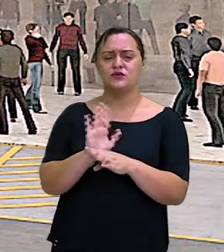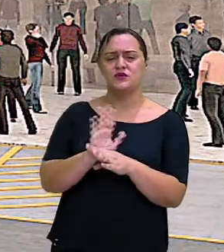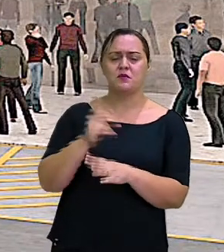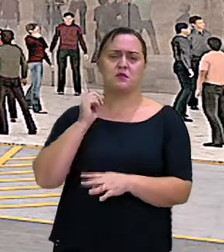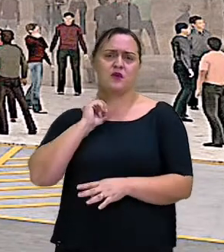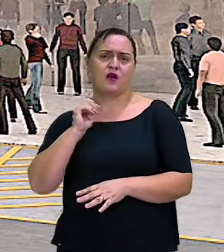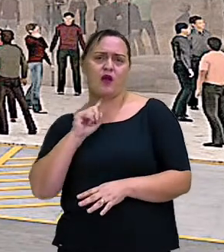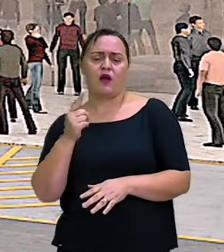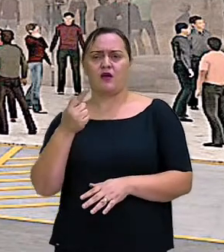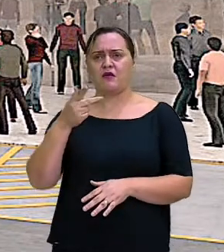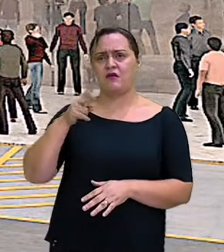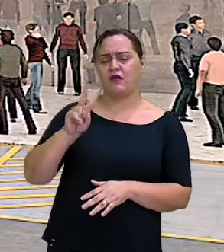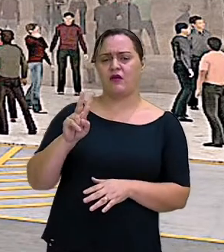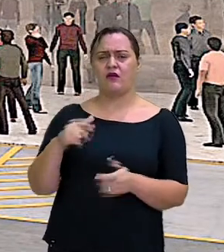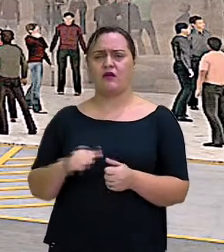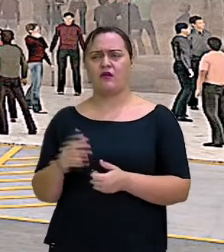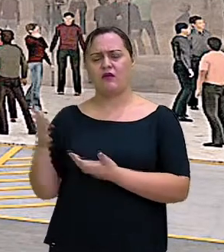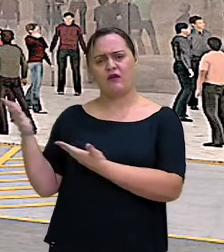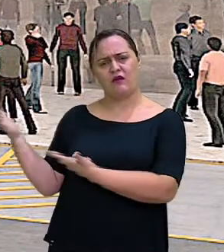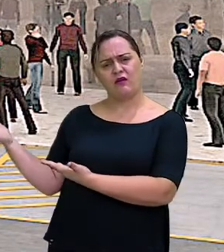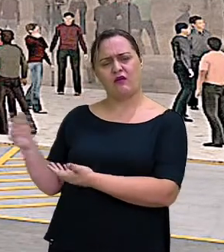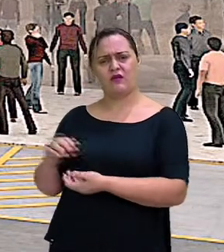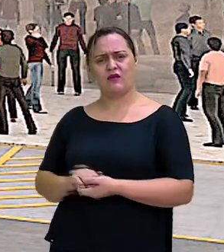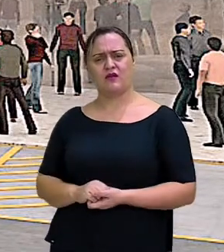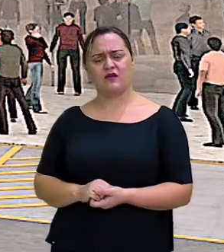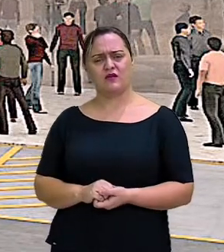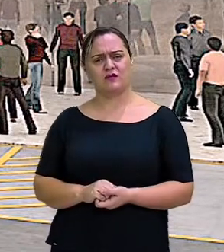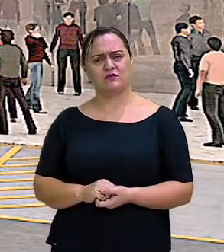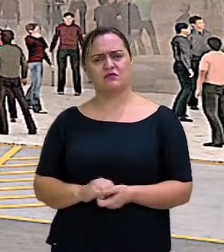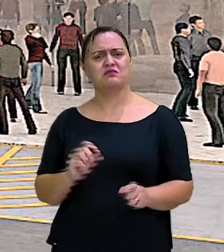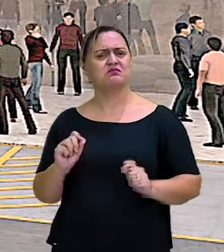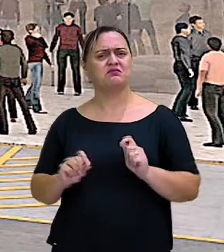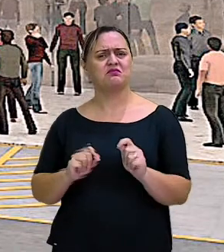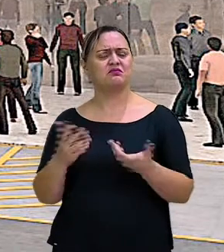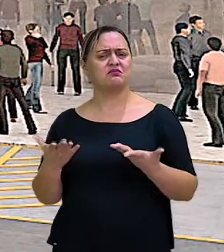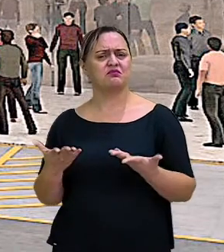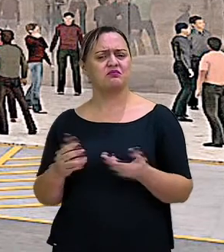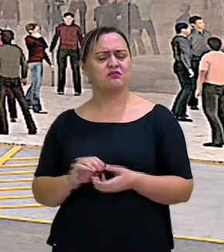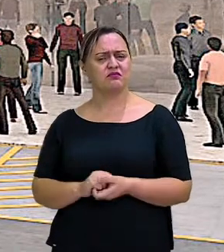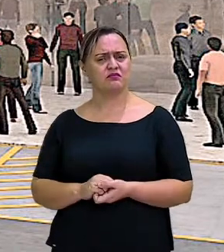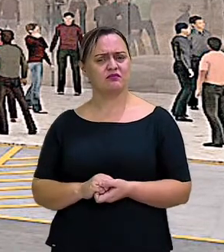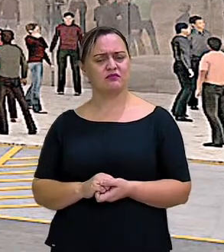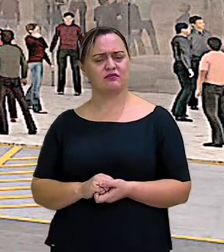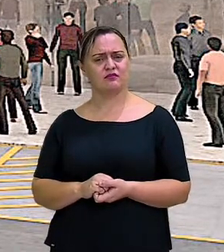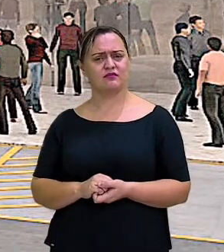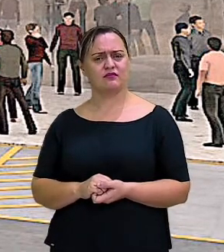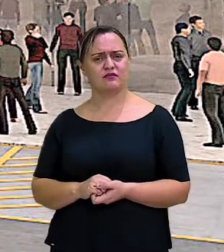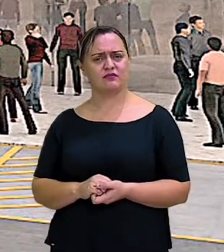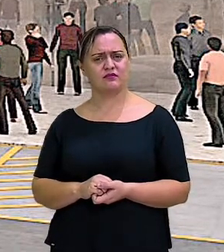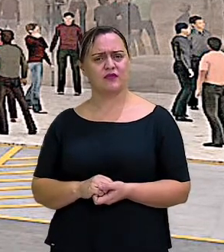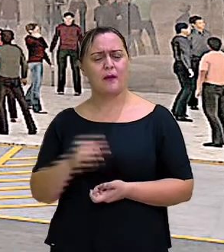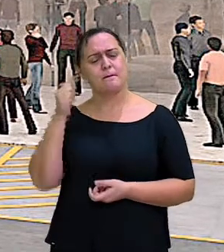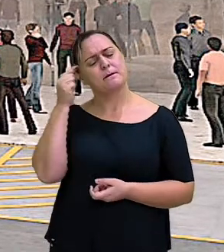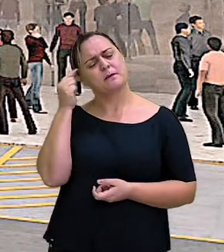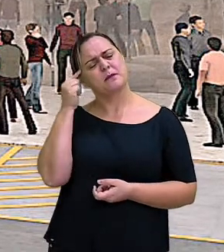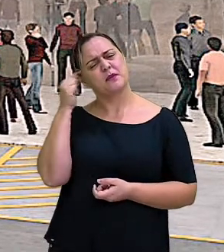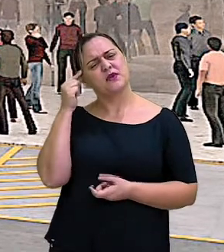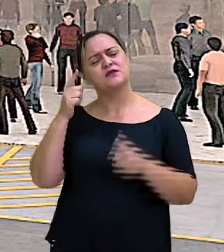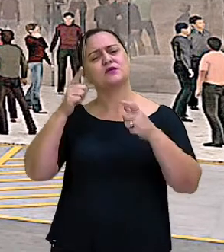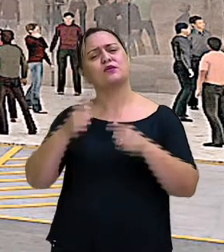de um cinema autossustentável? Será onde que ele fica? Vamos pensar?